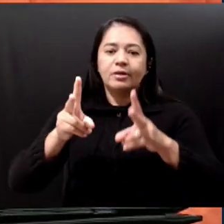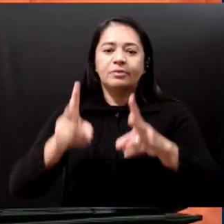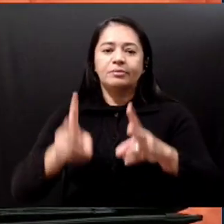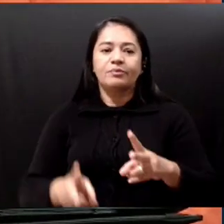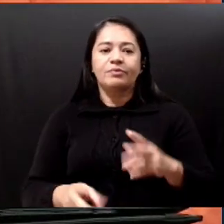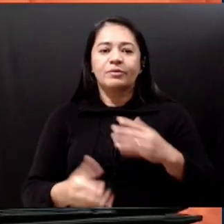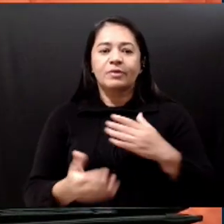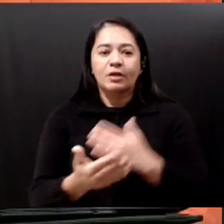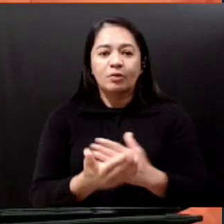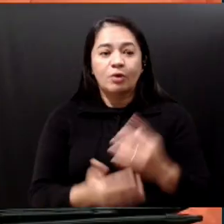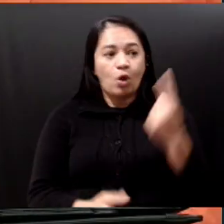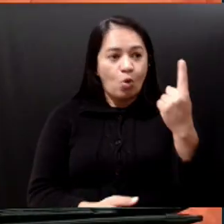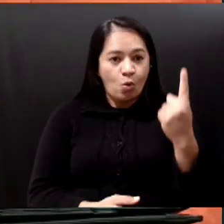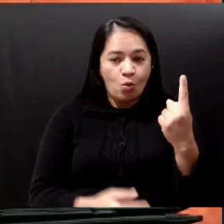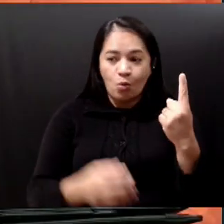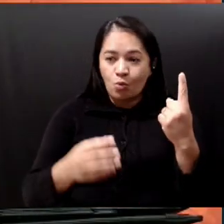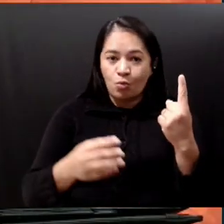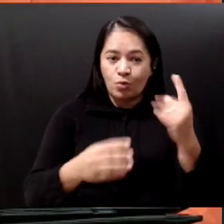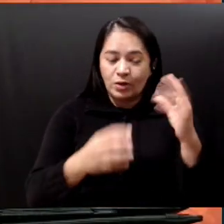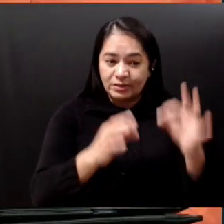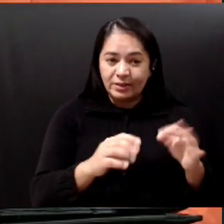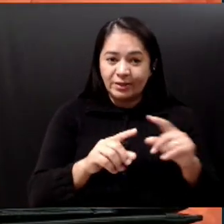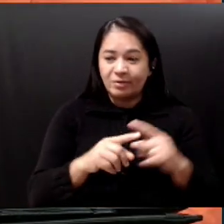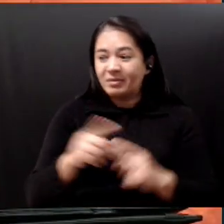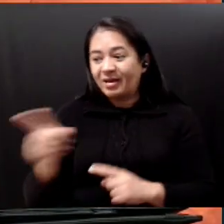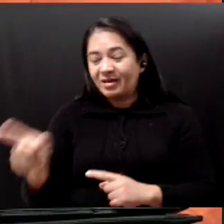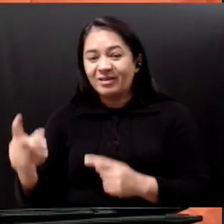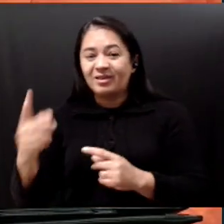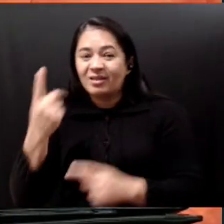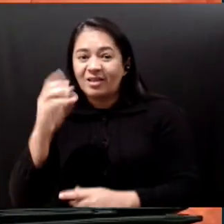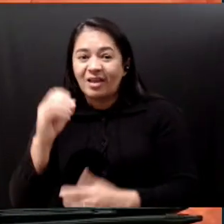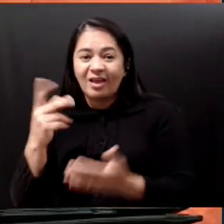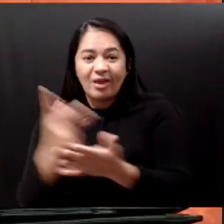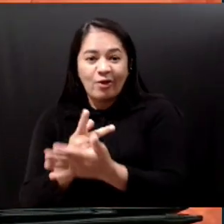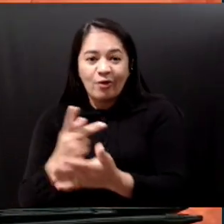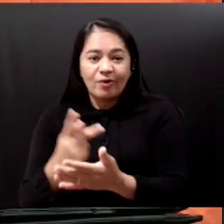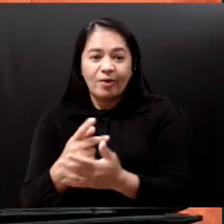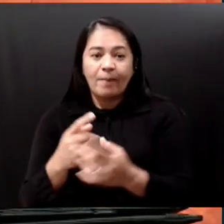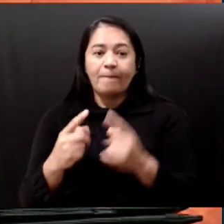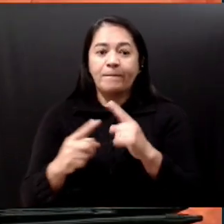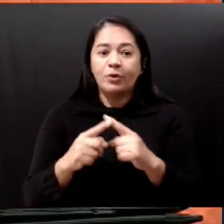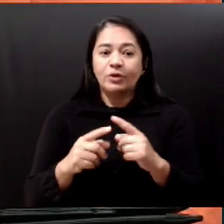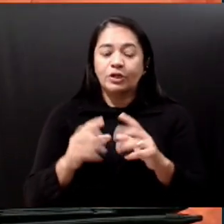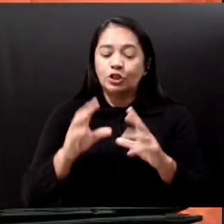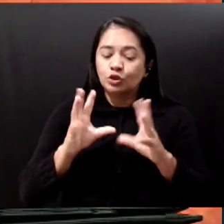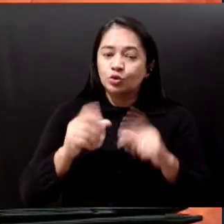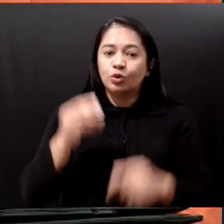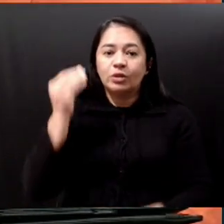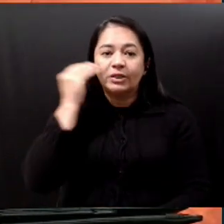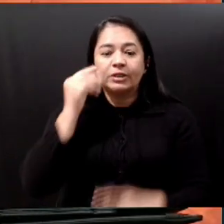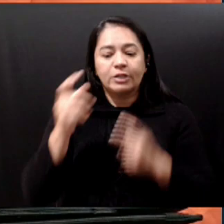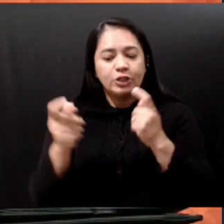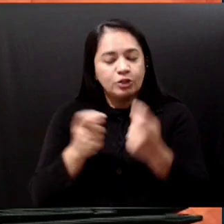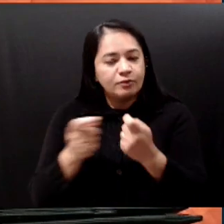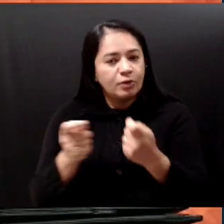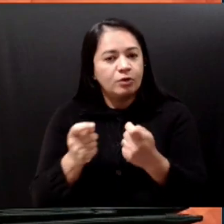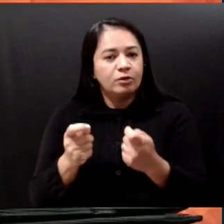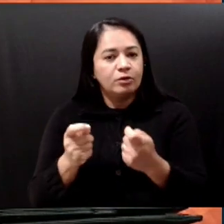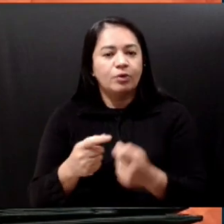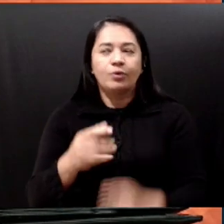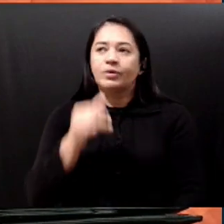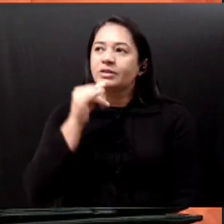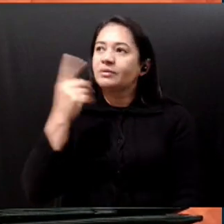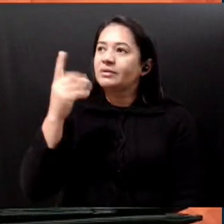erros, todas as tentativas foram controladas. Então vamos lá, eu tenho R$ 10.000 para testar aqui